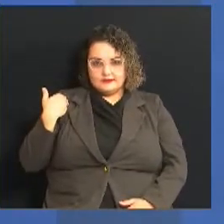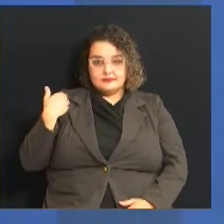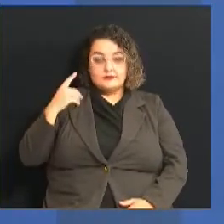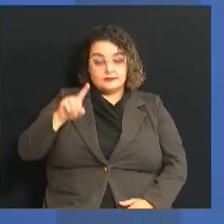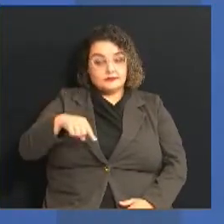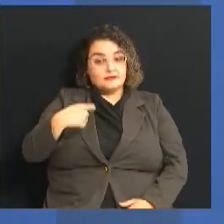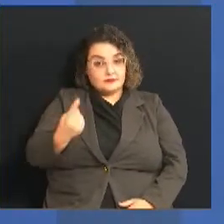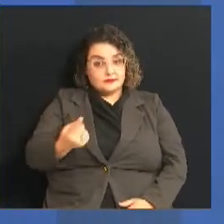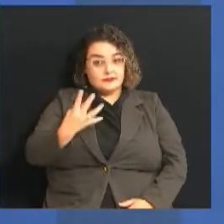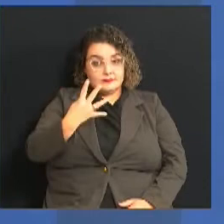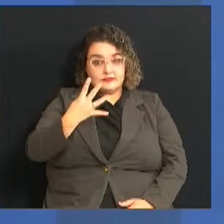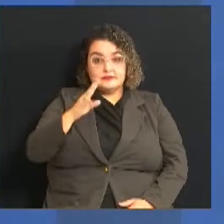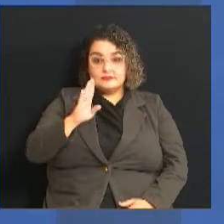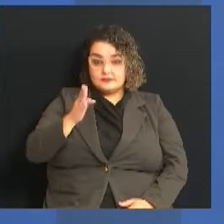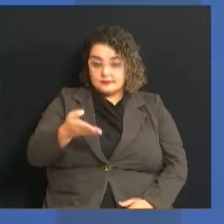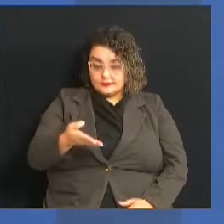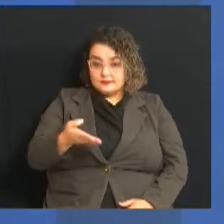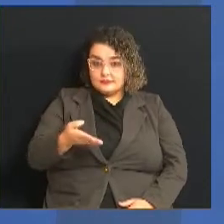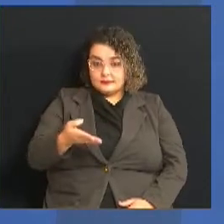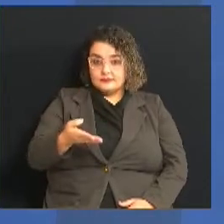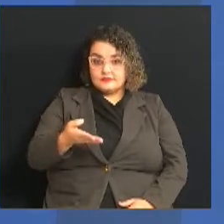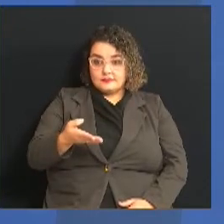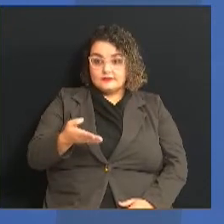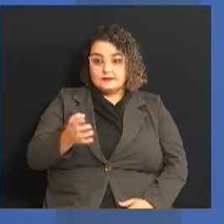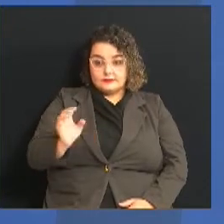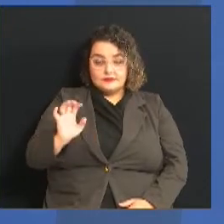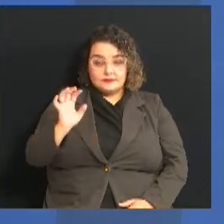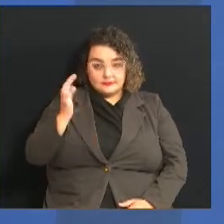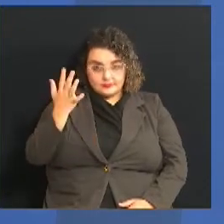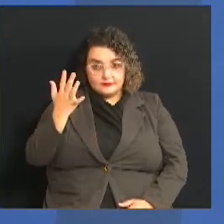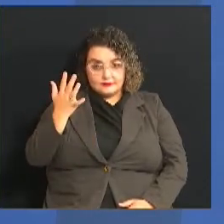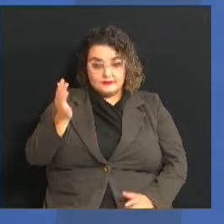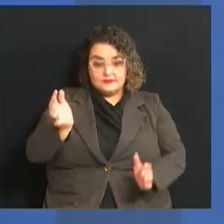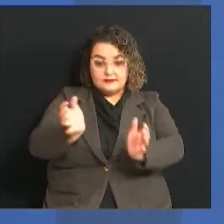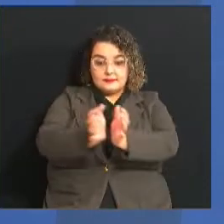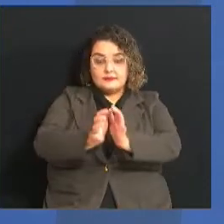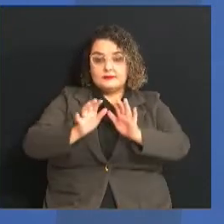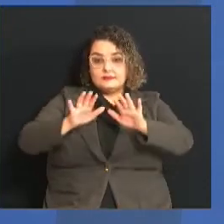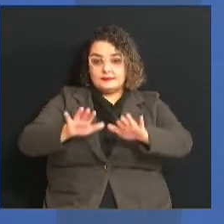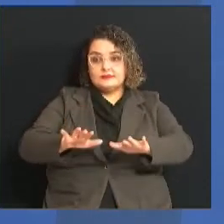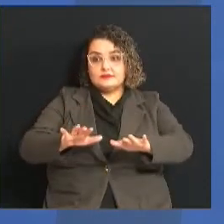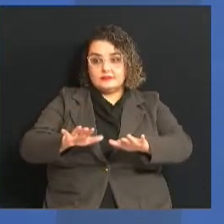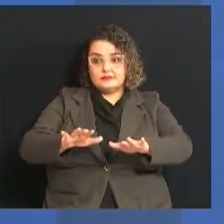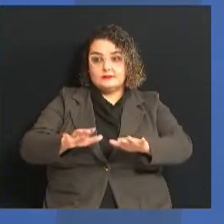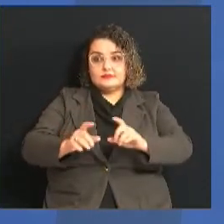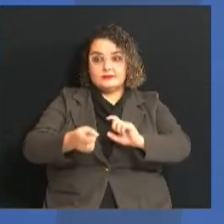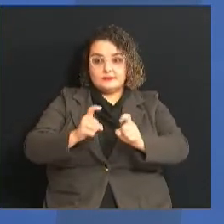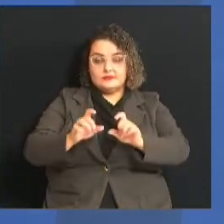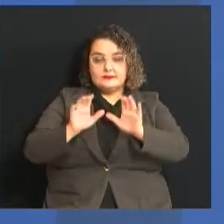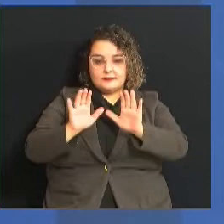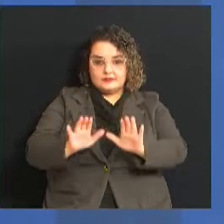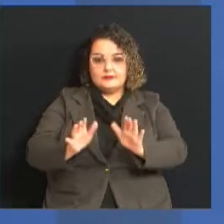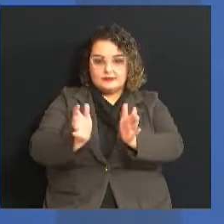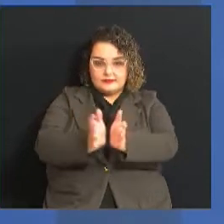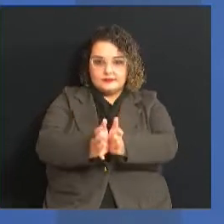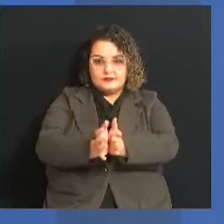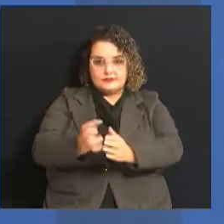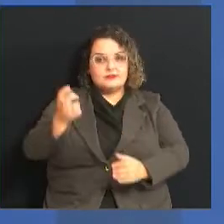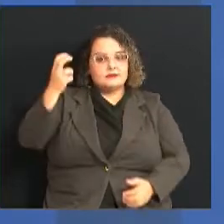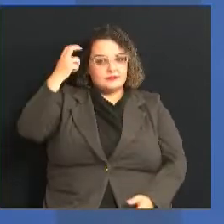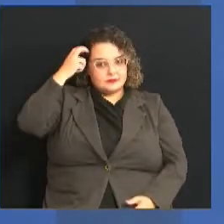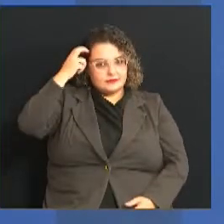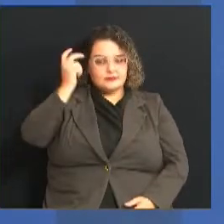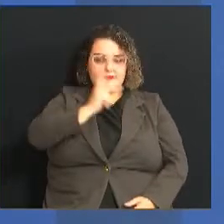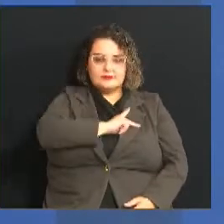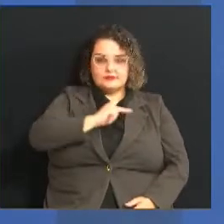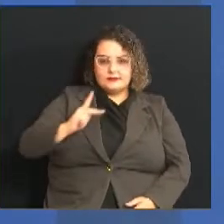às 16h, acontece a Comissão Permanente, a reunião da Comissão Permanente de Cultura, que é presidida